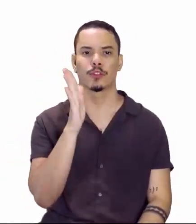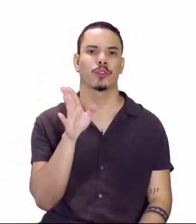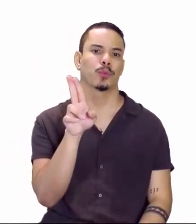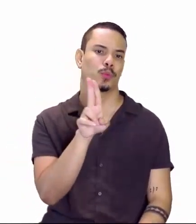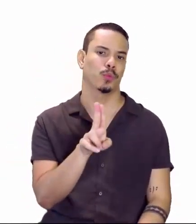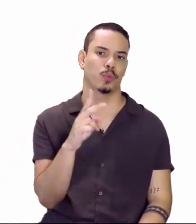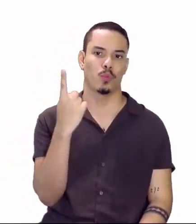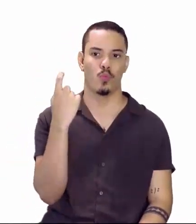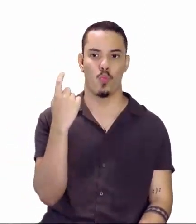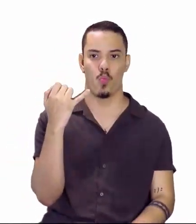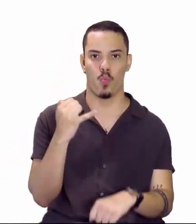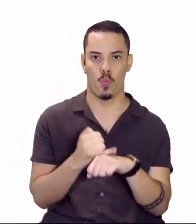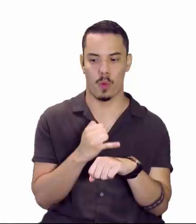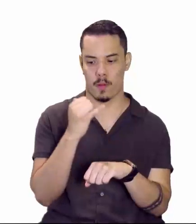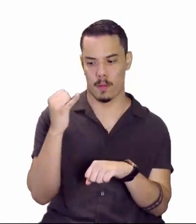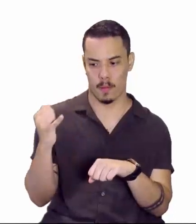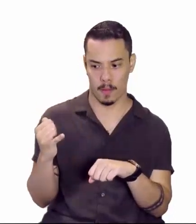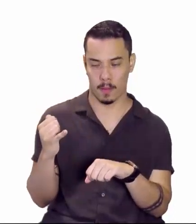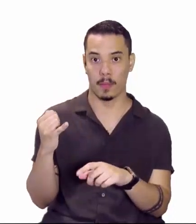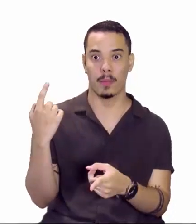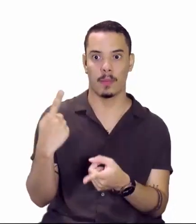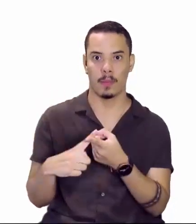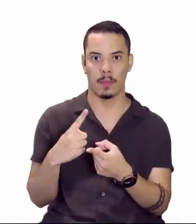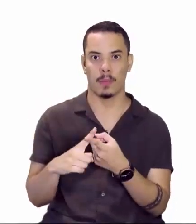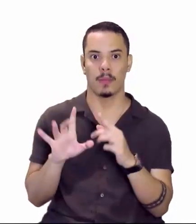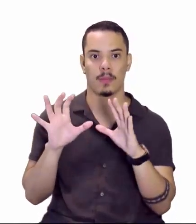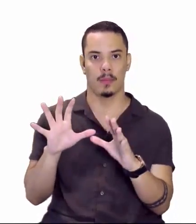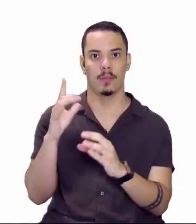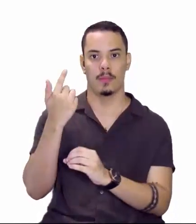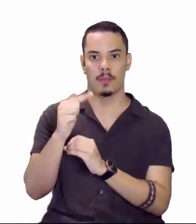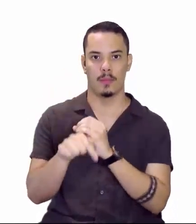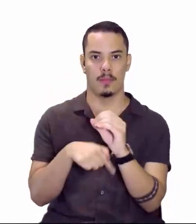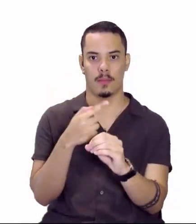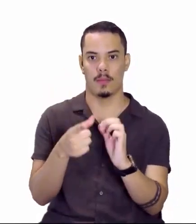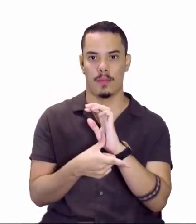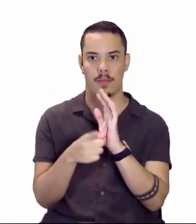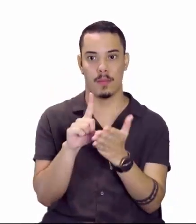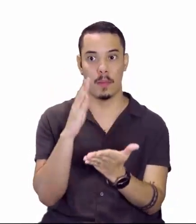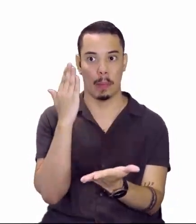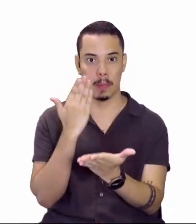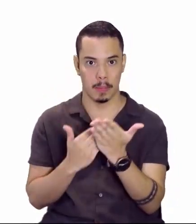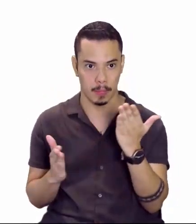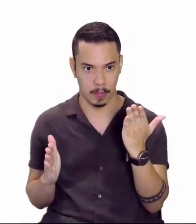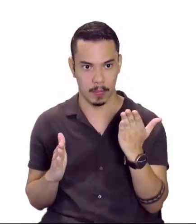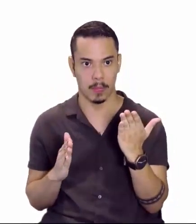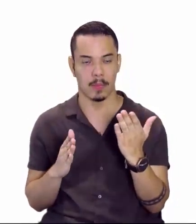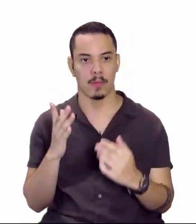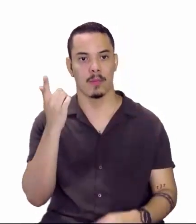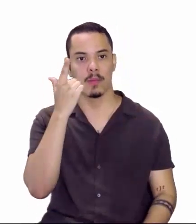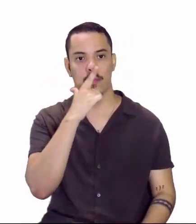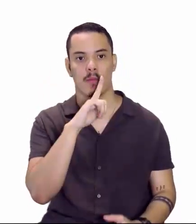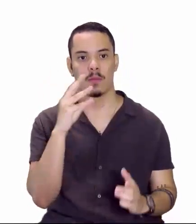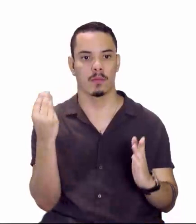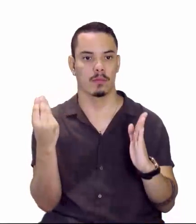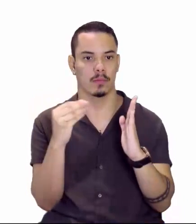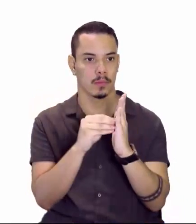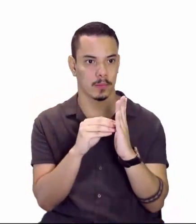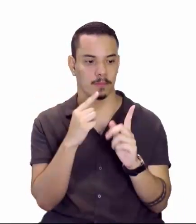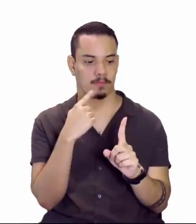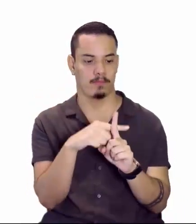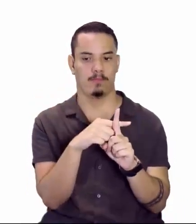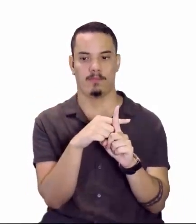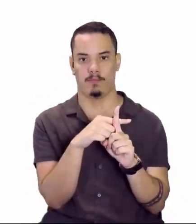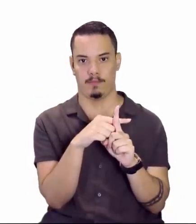com um cátion. Por quê? Porque aquele átomo perdeu elétron e ficou carregado